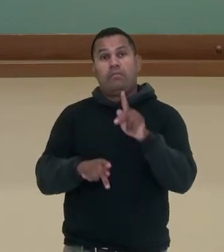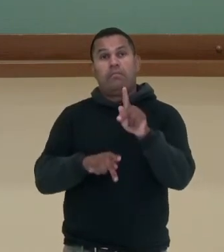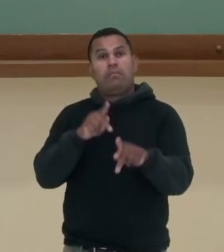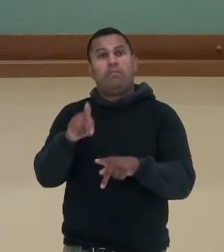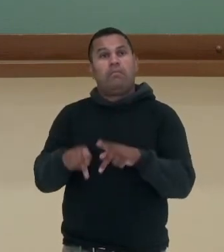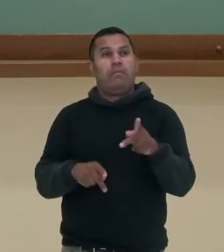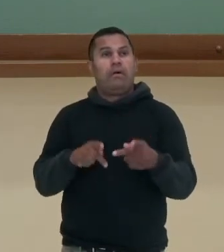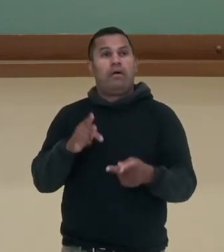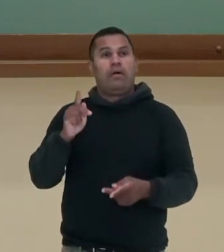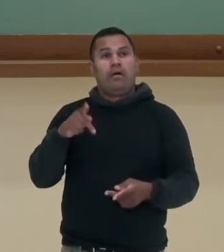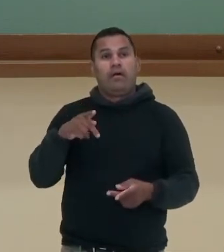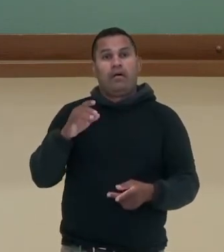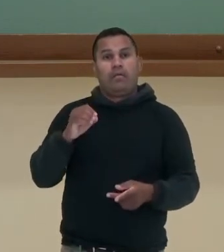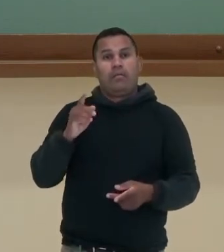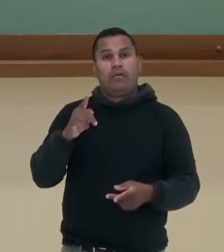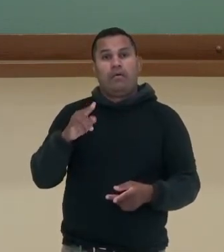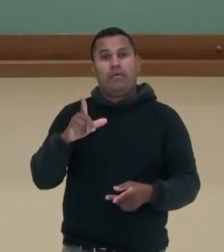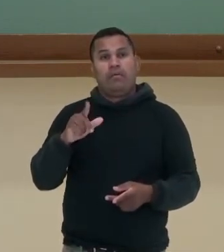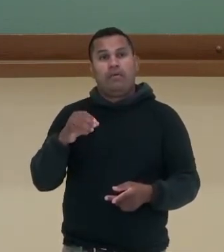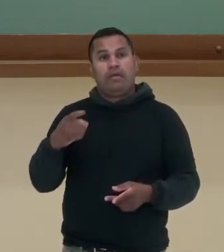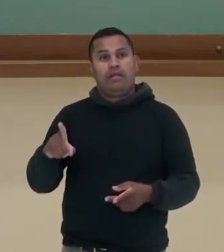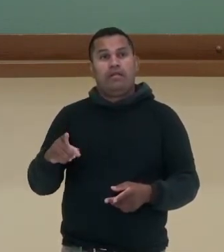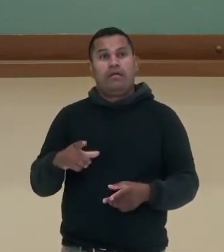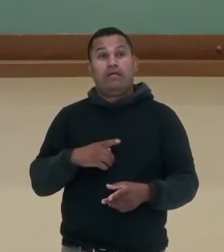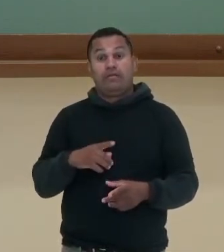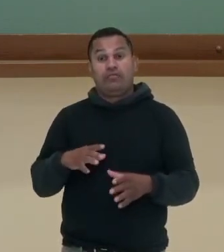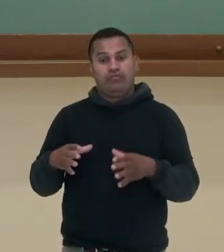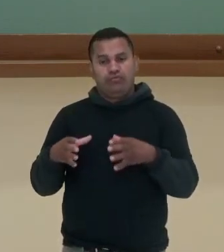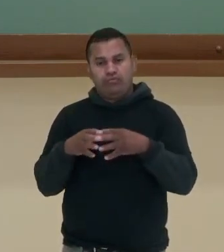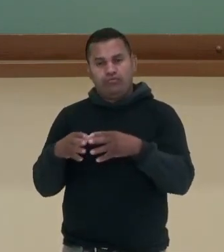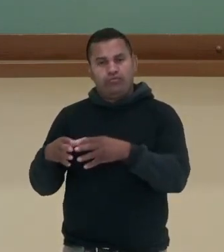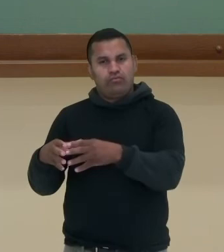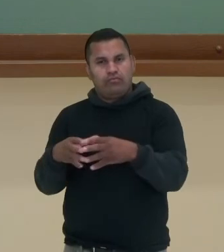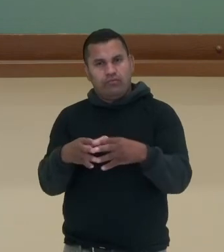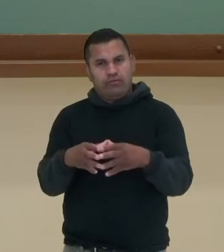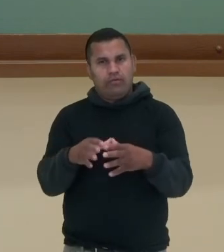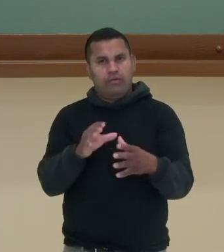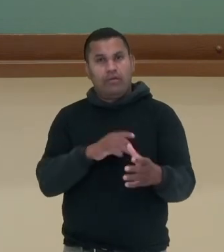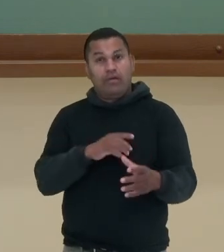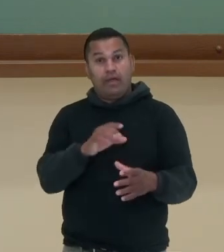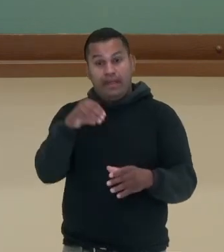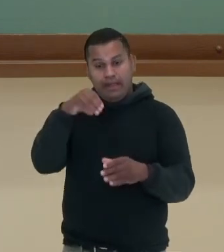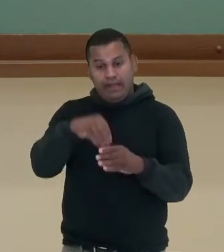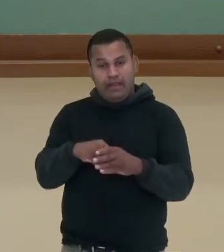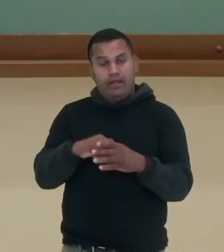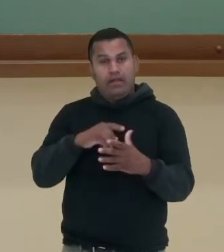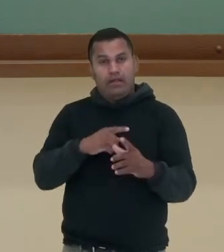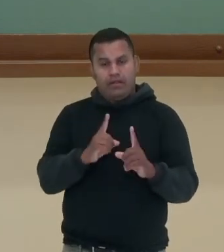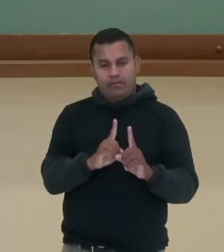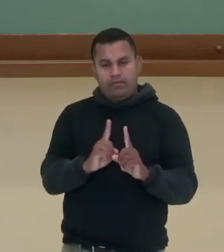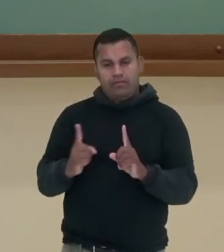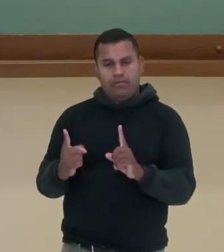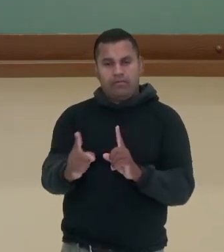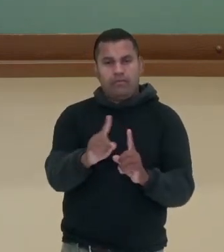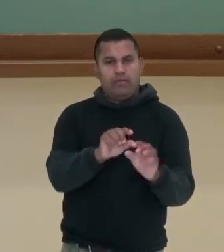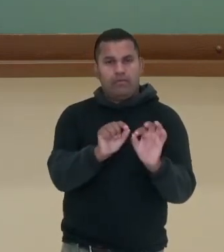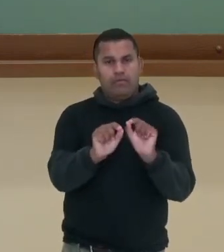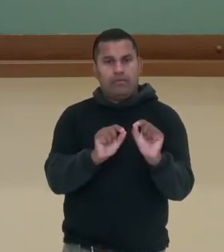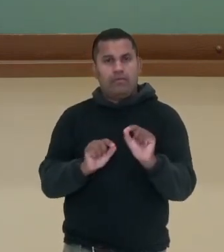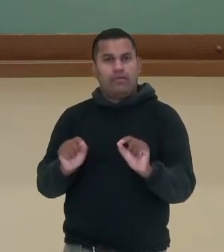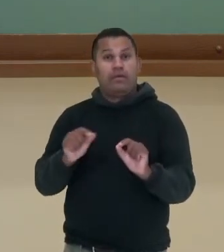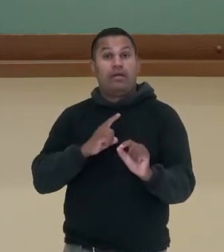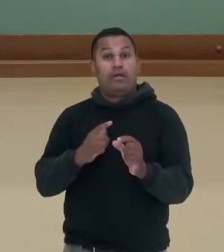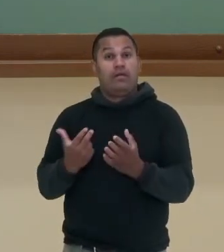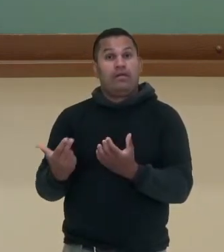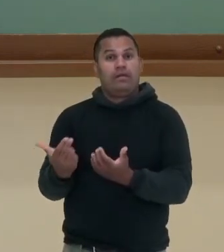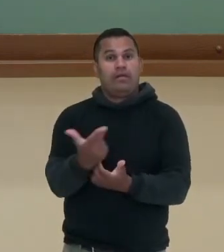espécie. Quando eu estou trabalhando a comunidade, o que é comunidade? São um conjunto de populações. Então, eu vou estar estudando seres